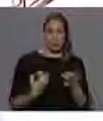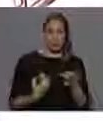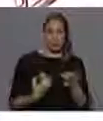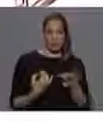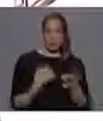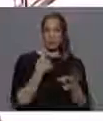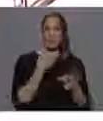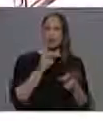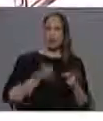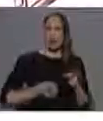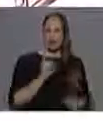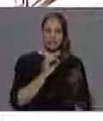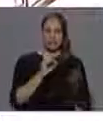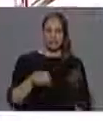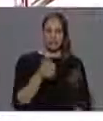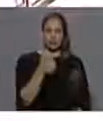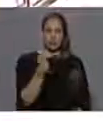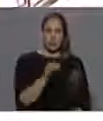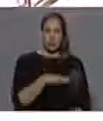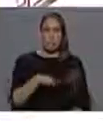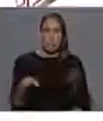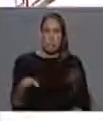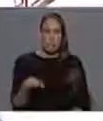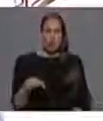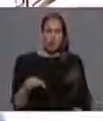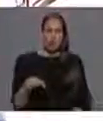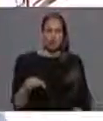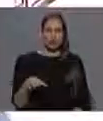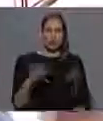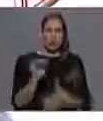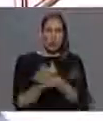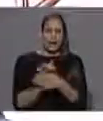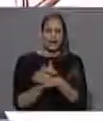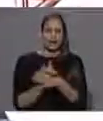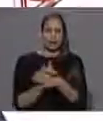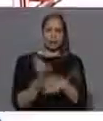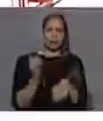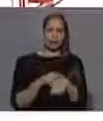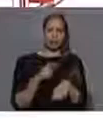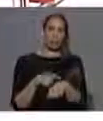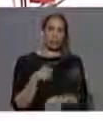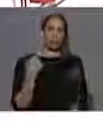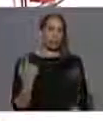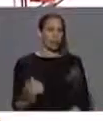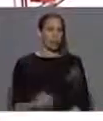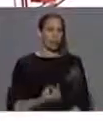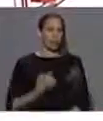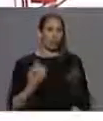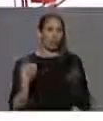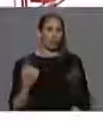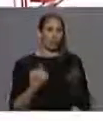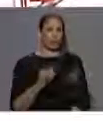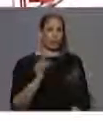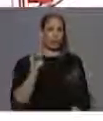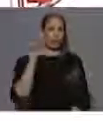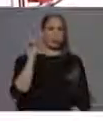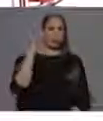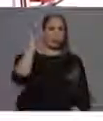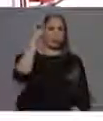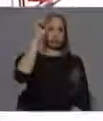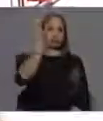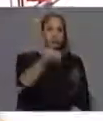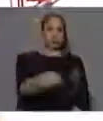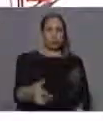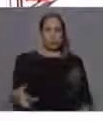indica que 6,5 milhões de cartas no ano passado levaram demasiado tempo a chegar ao seu destino. Penso que a